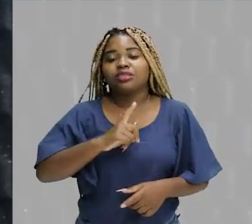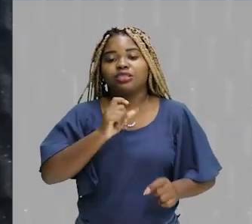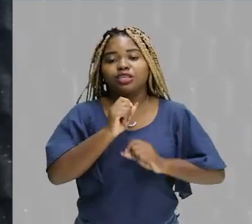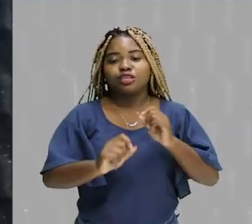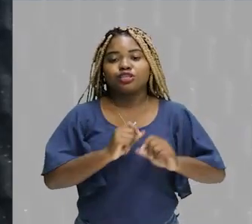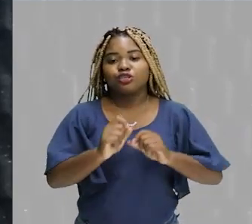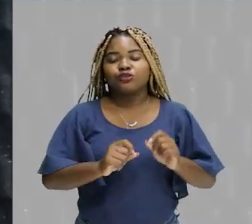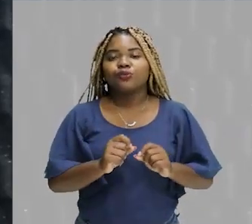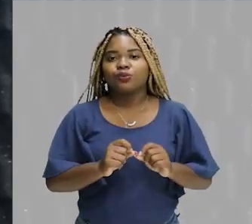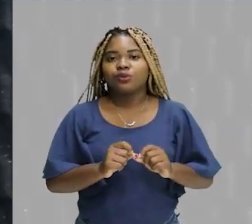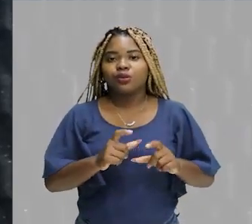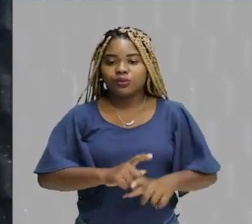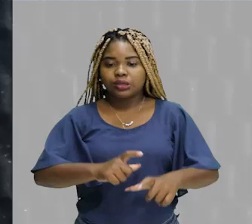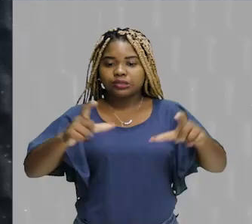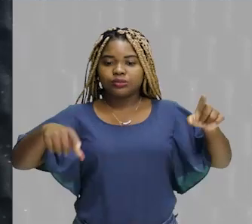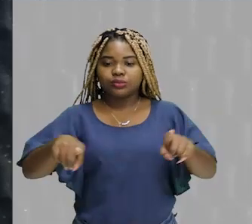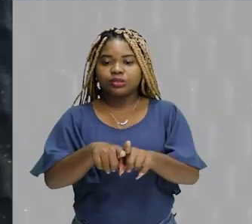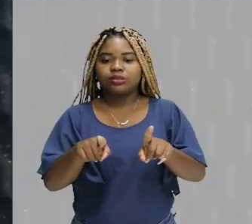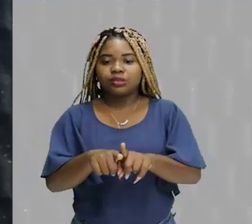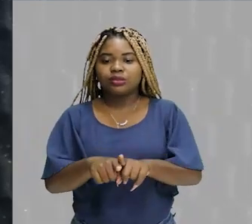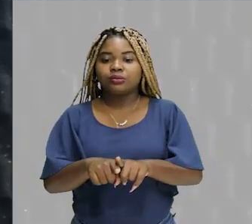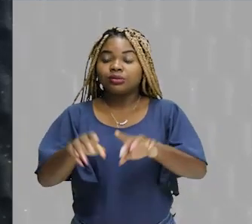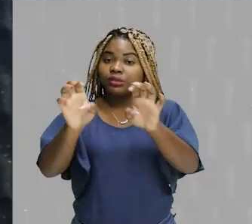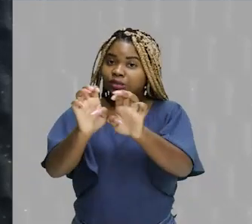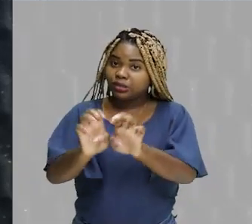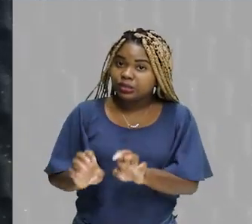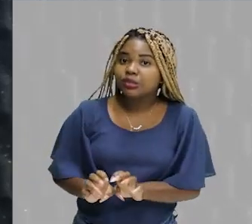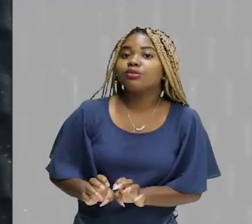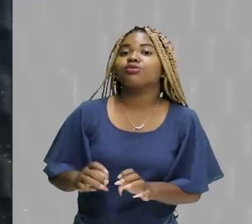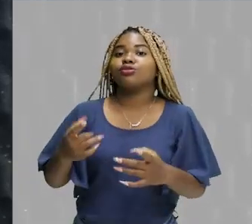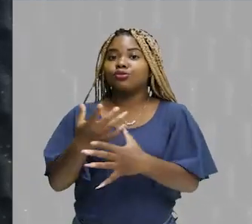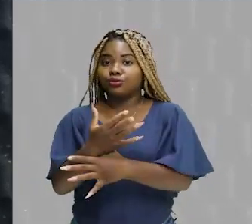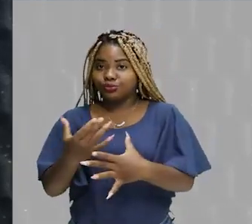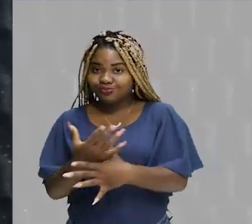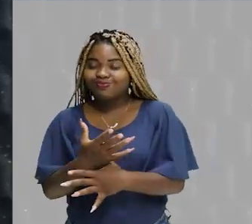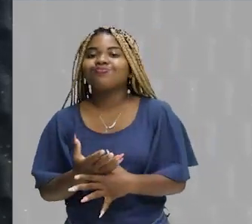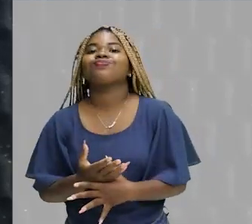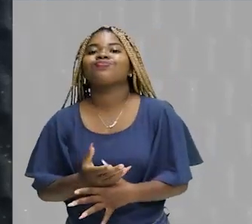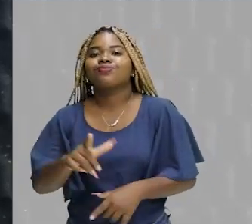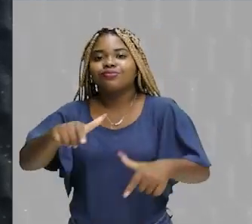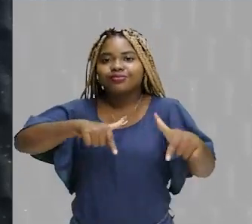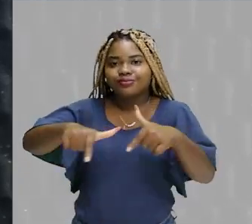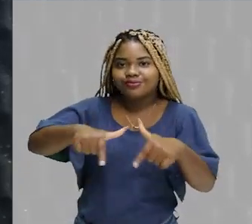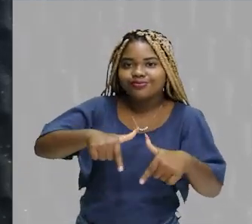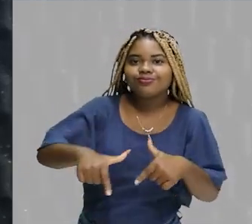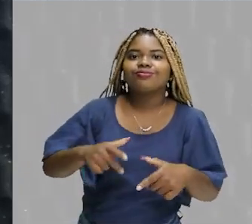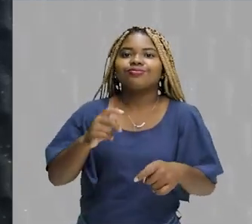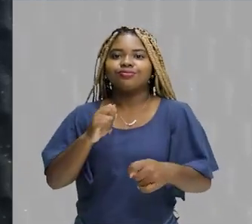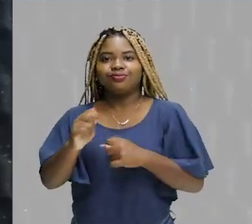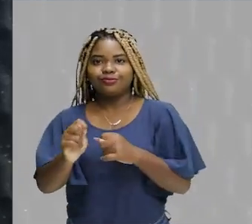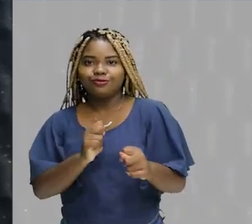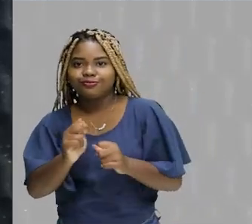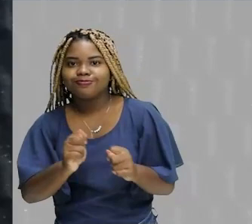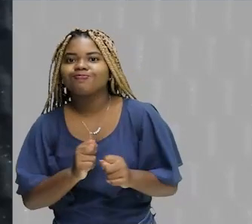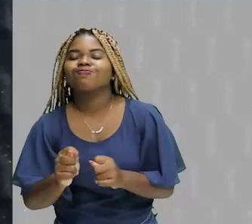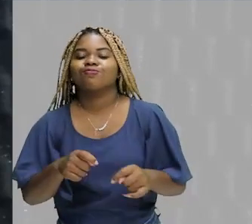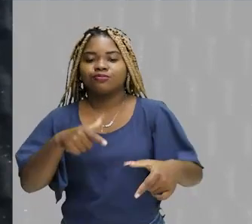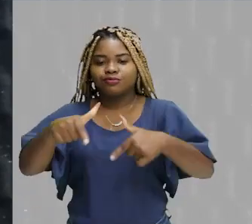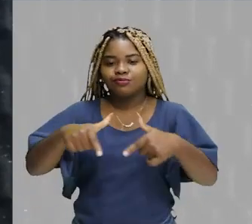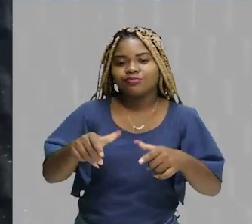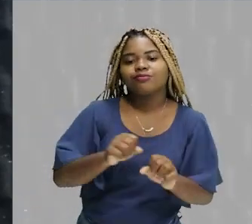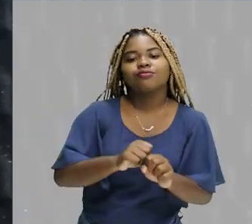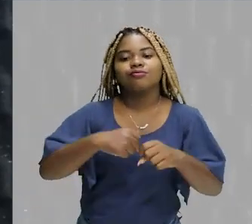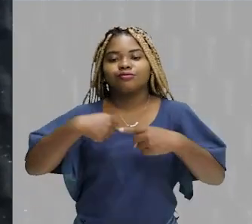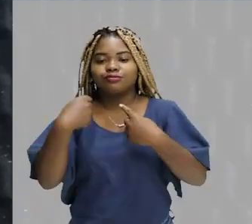da infraestrutura da cidade. Um crescimento ali dos serviços econômicos, dos serviços